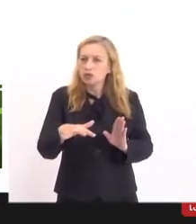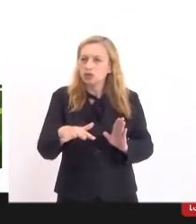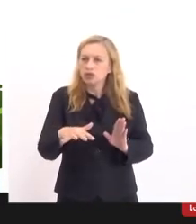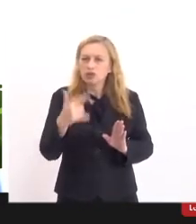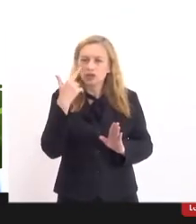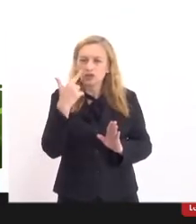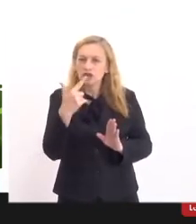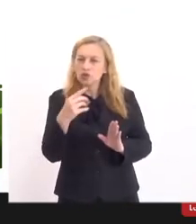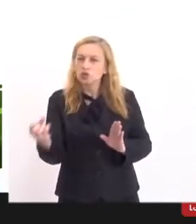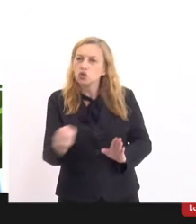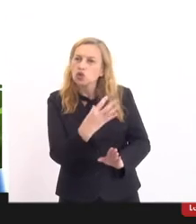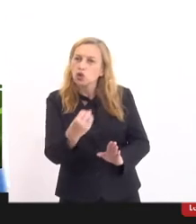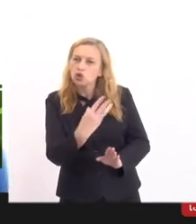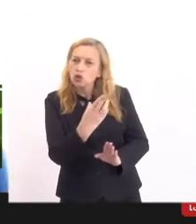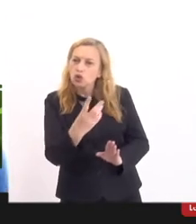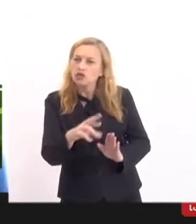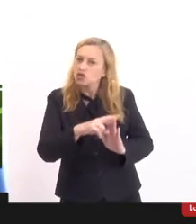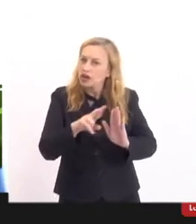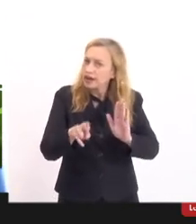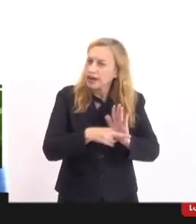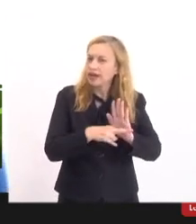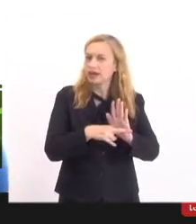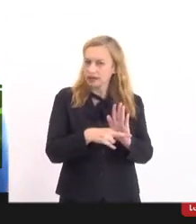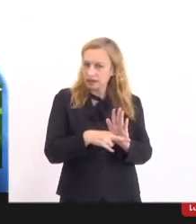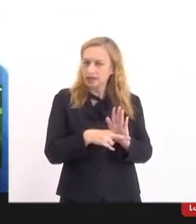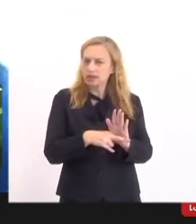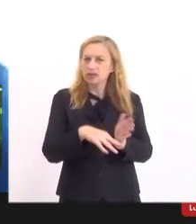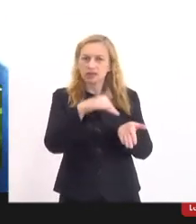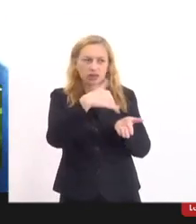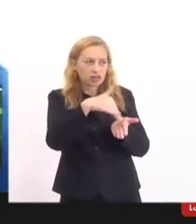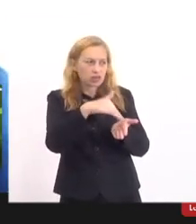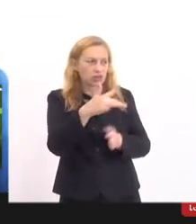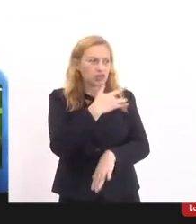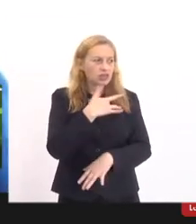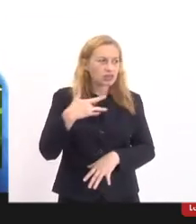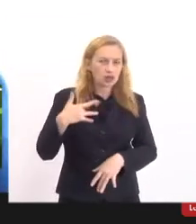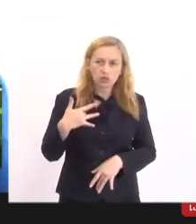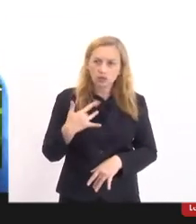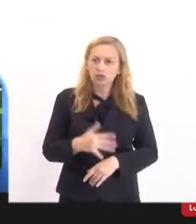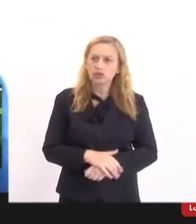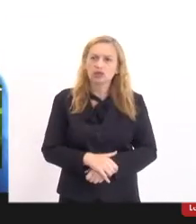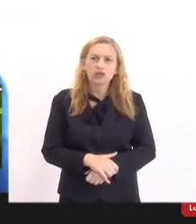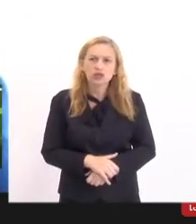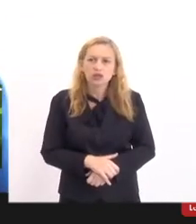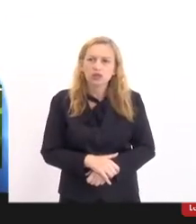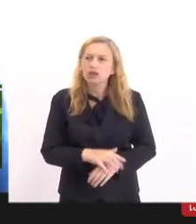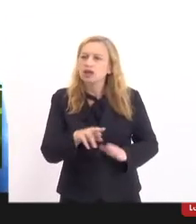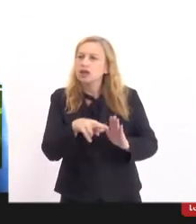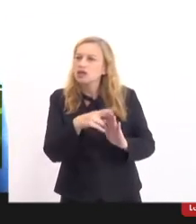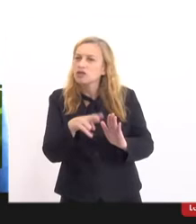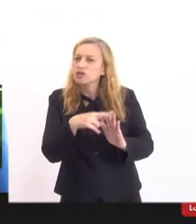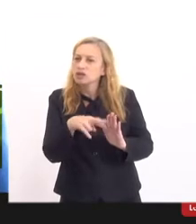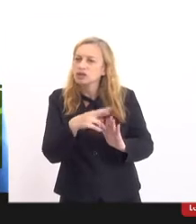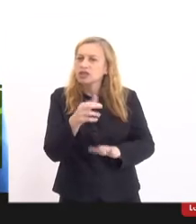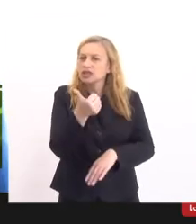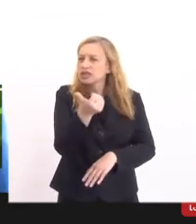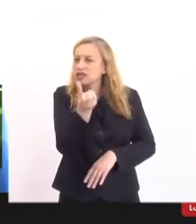novos protocolos que a gente vai querer debater aqui em conjunto com a Secretaria de Estado de Saúde, através da resolução